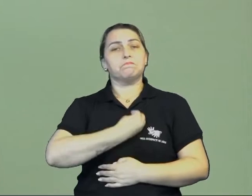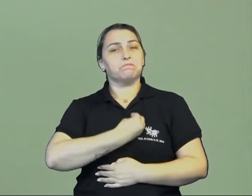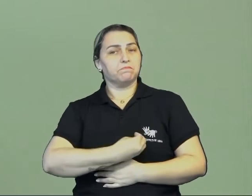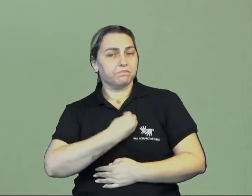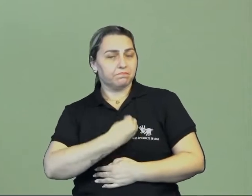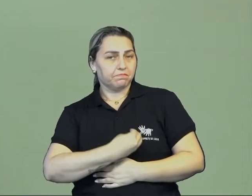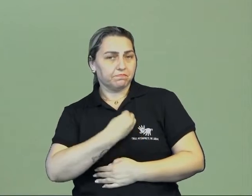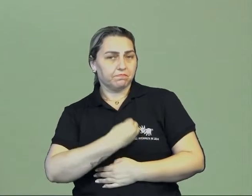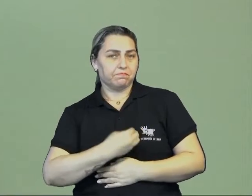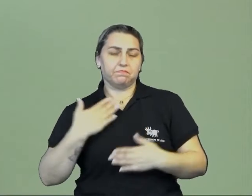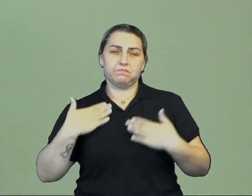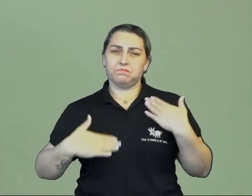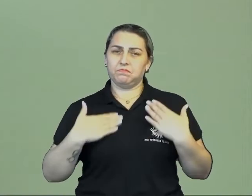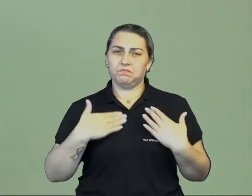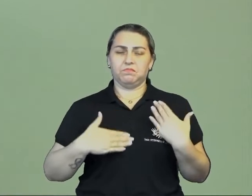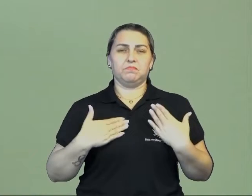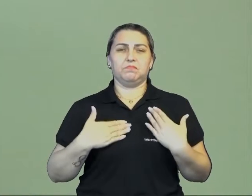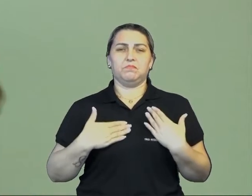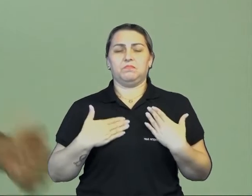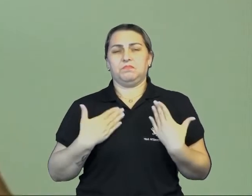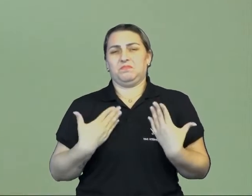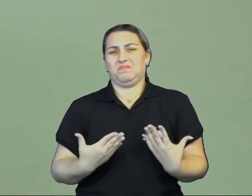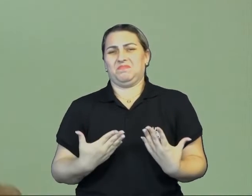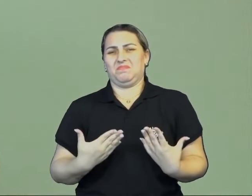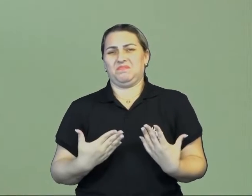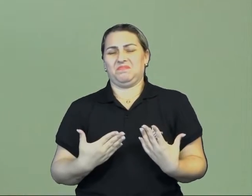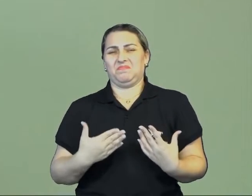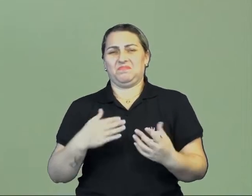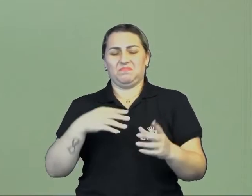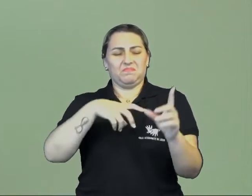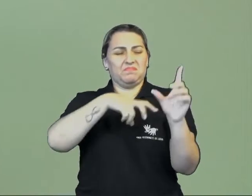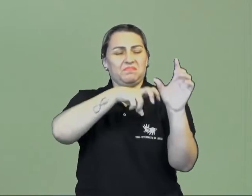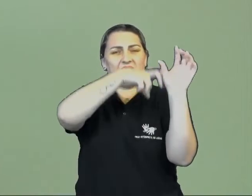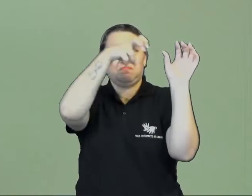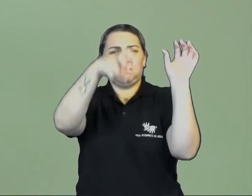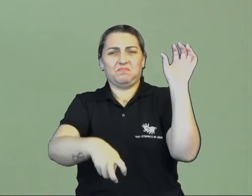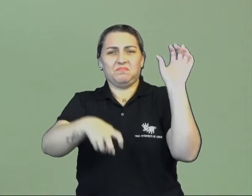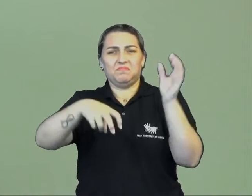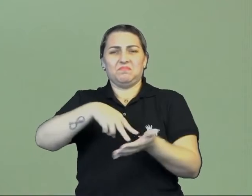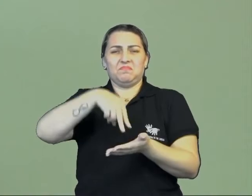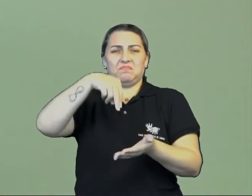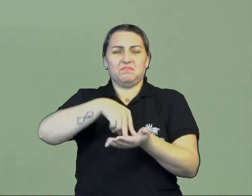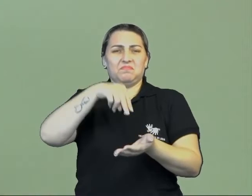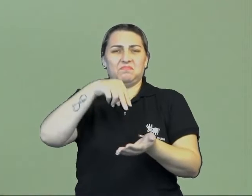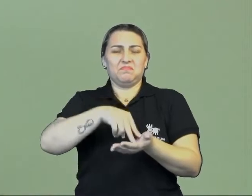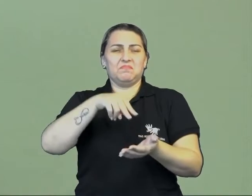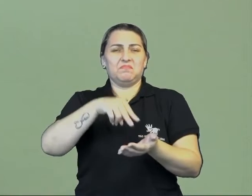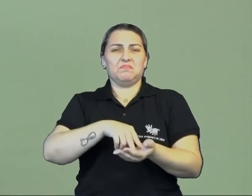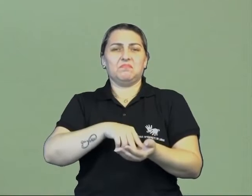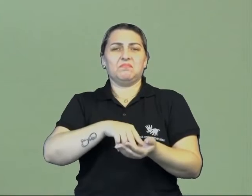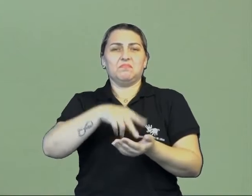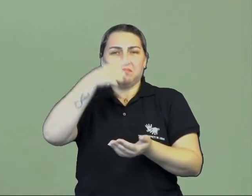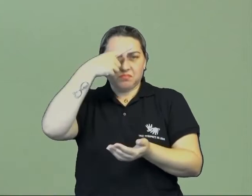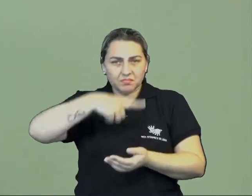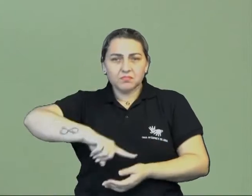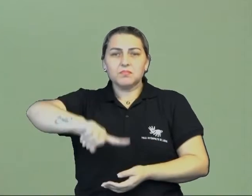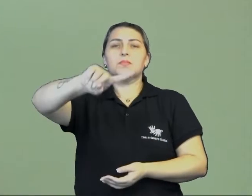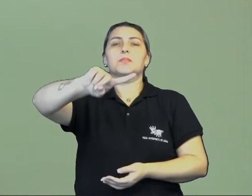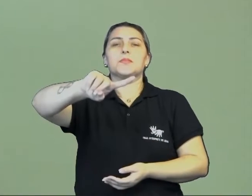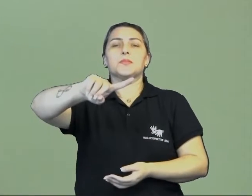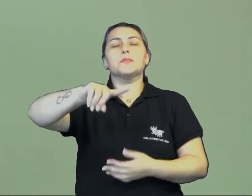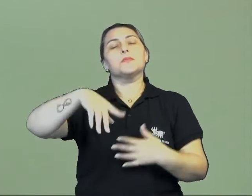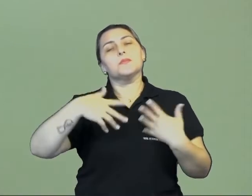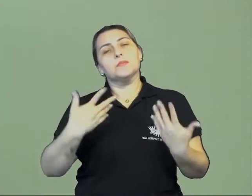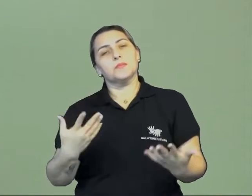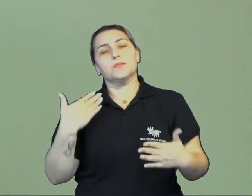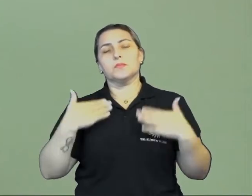eram corpos truculentos que tipo se jogava da árvore, corre, pega, pula no mamute. Então é nessa logística que o